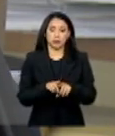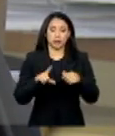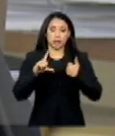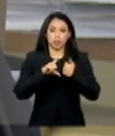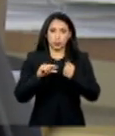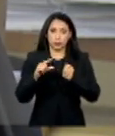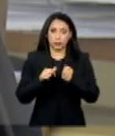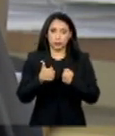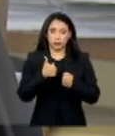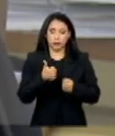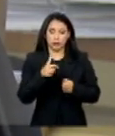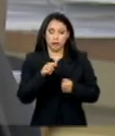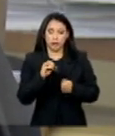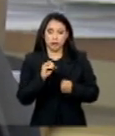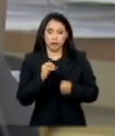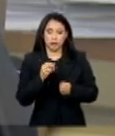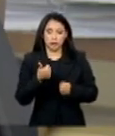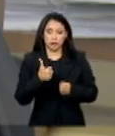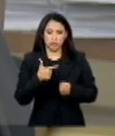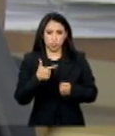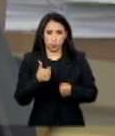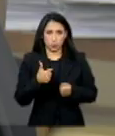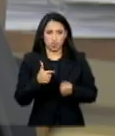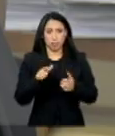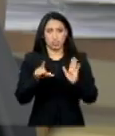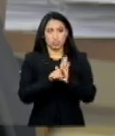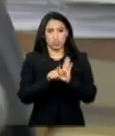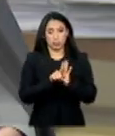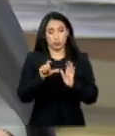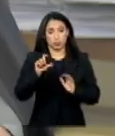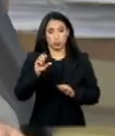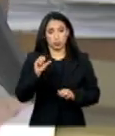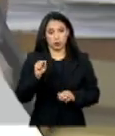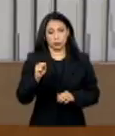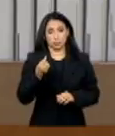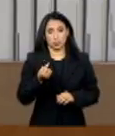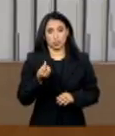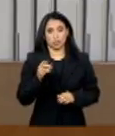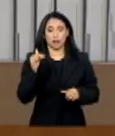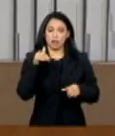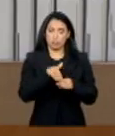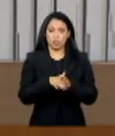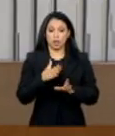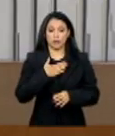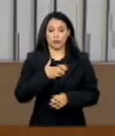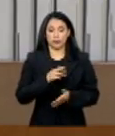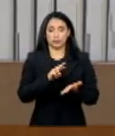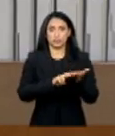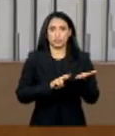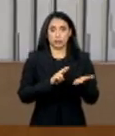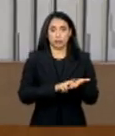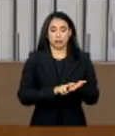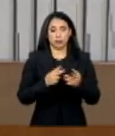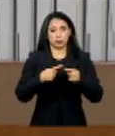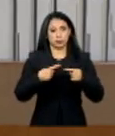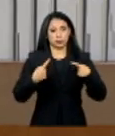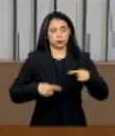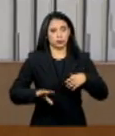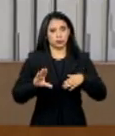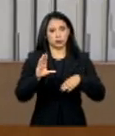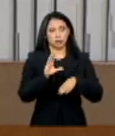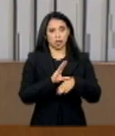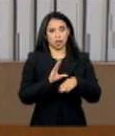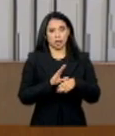112 da 8.069 é com o voto do relator vota pela improcedência da ação